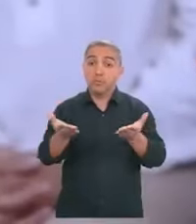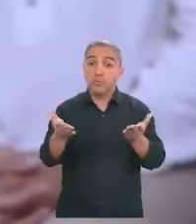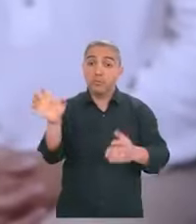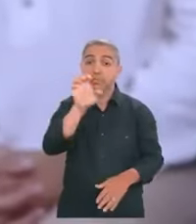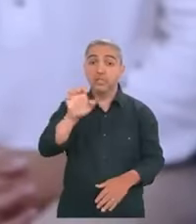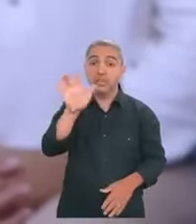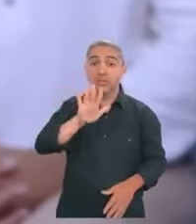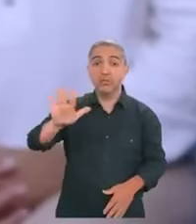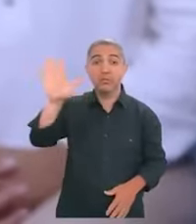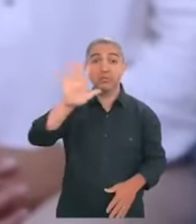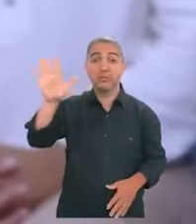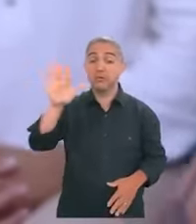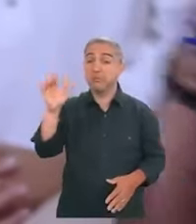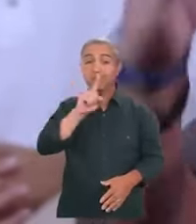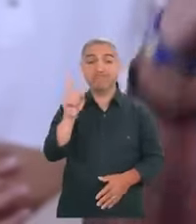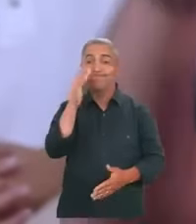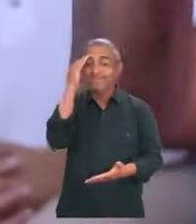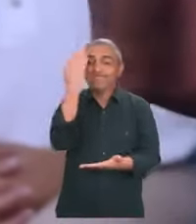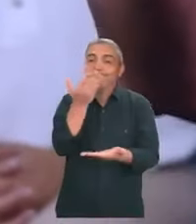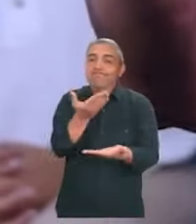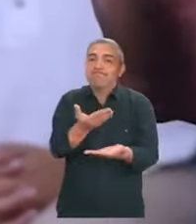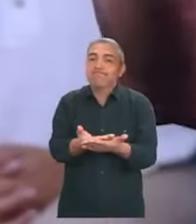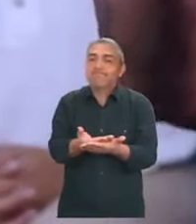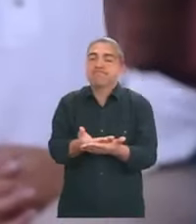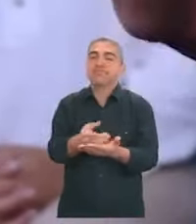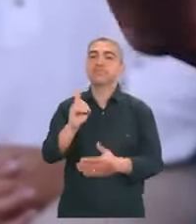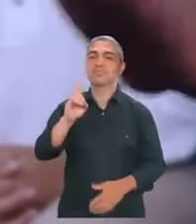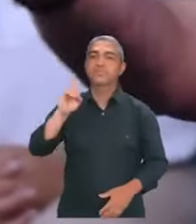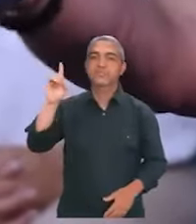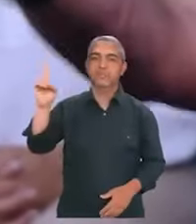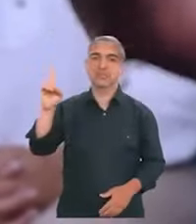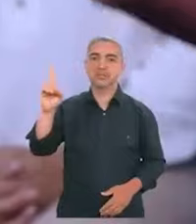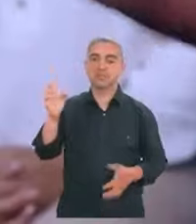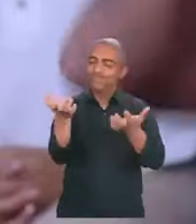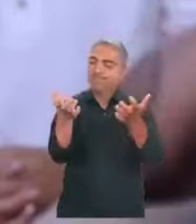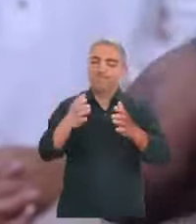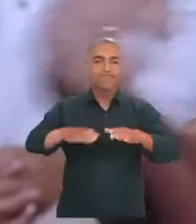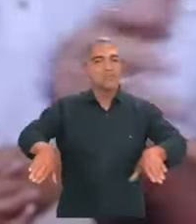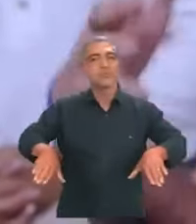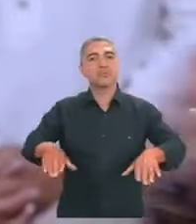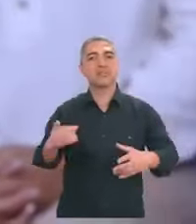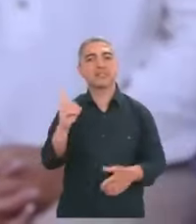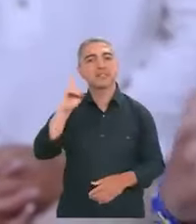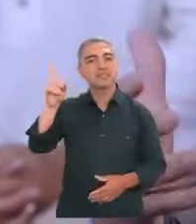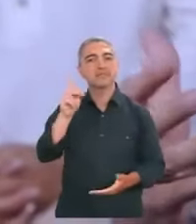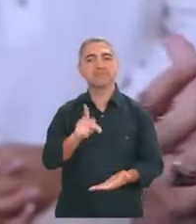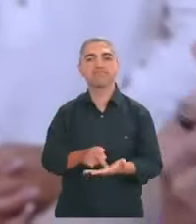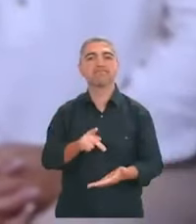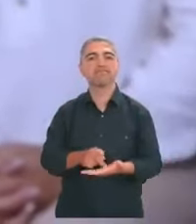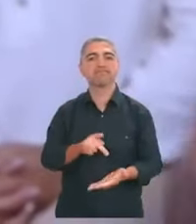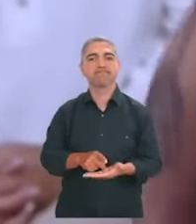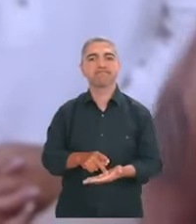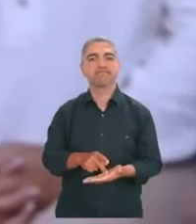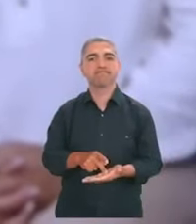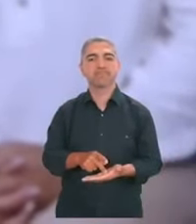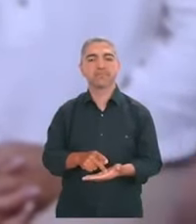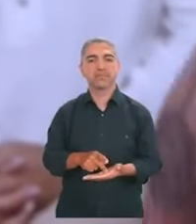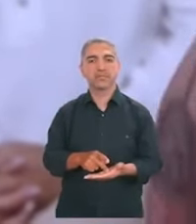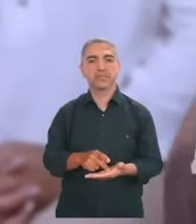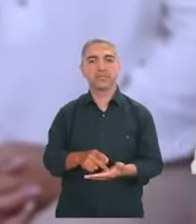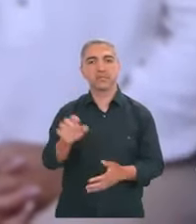Europa existe, né? Independente dos países que viveram a reforma e o país como a Espanha que não viveu a reforma,